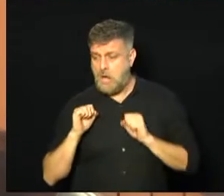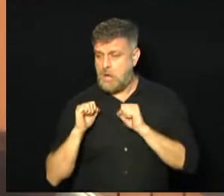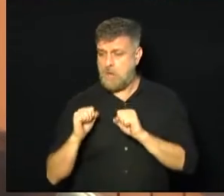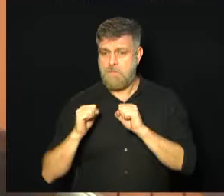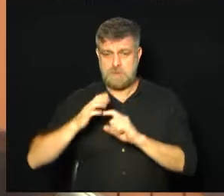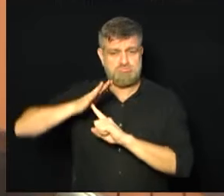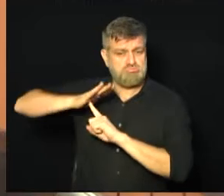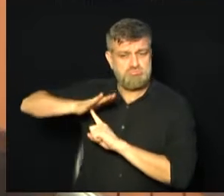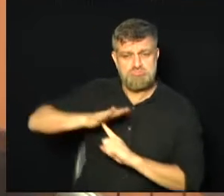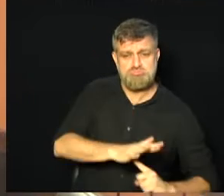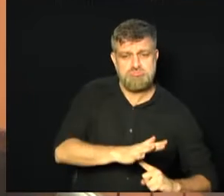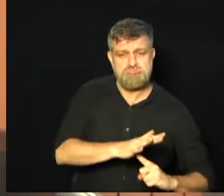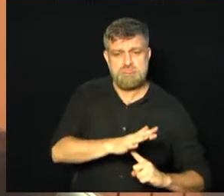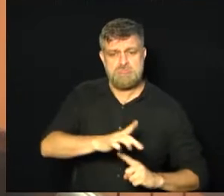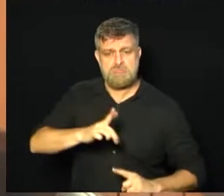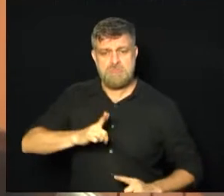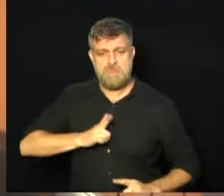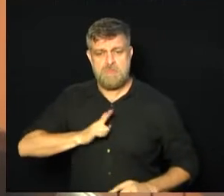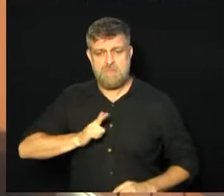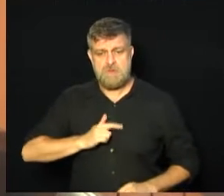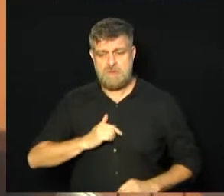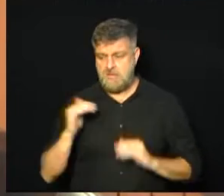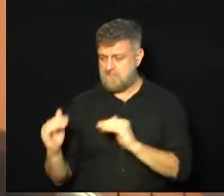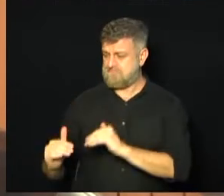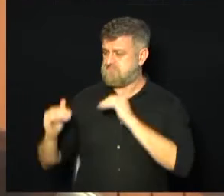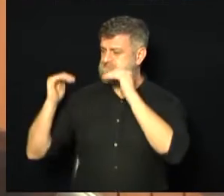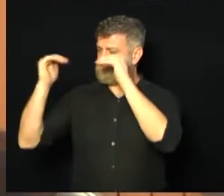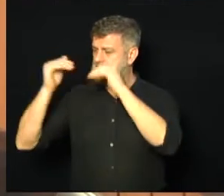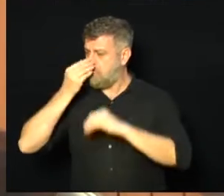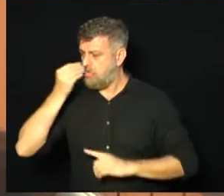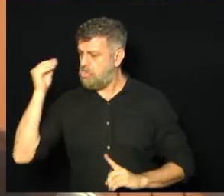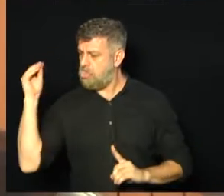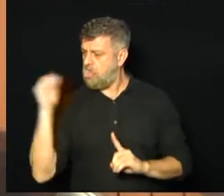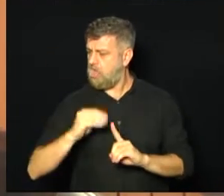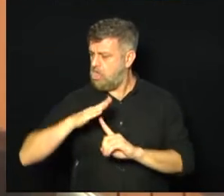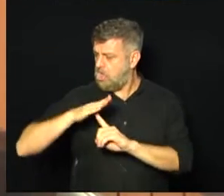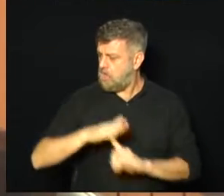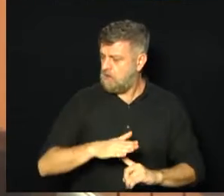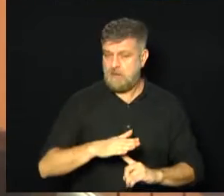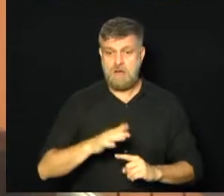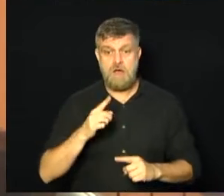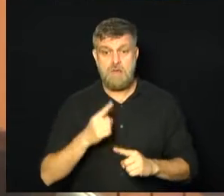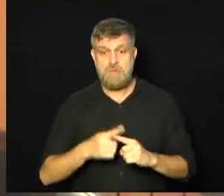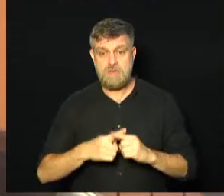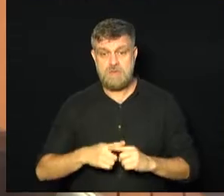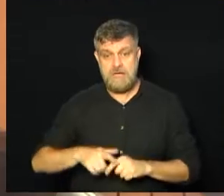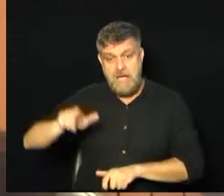possa ter raças superiores, não é? Porque, no fundo,